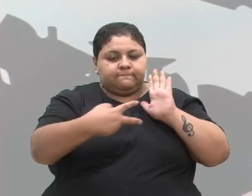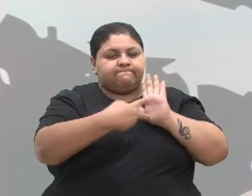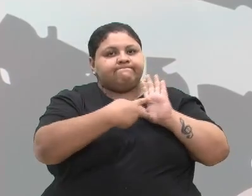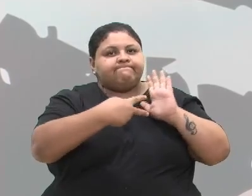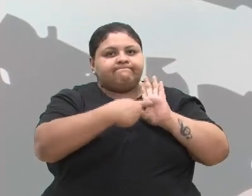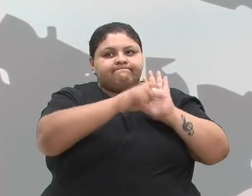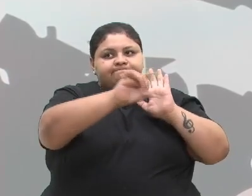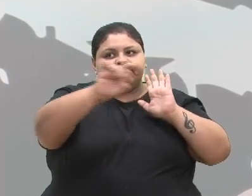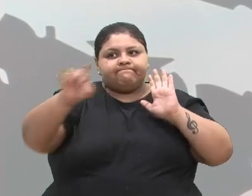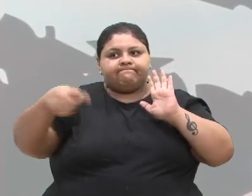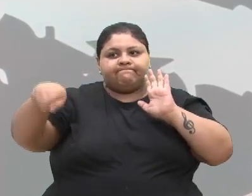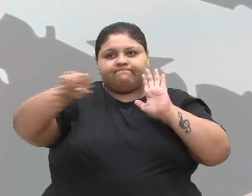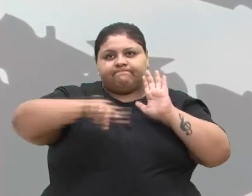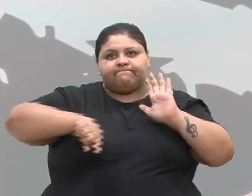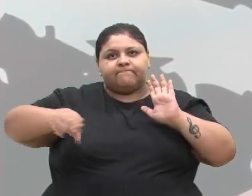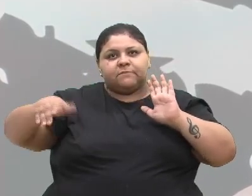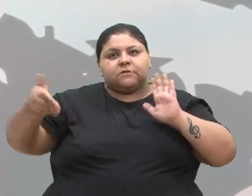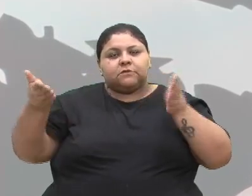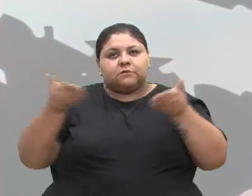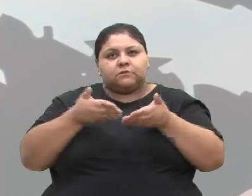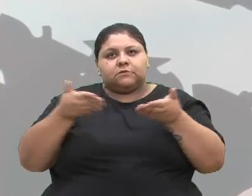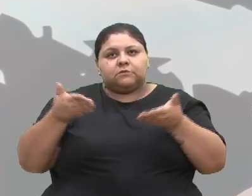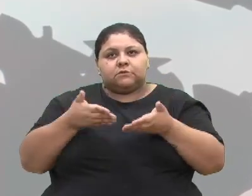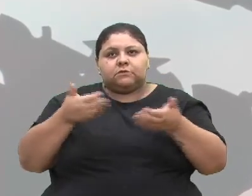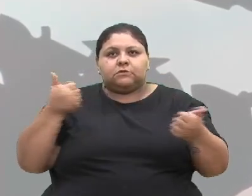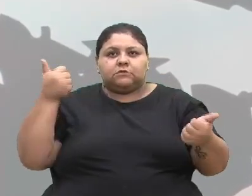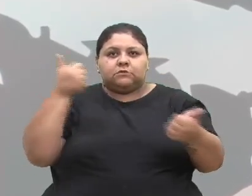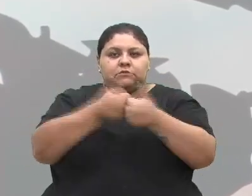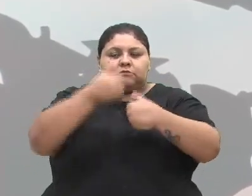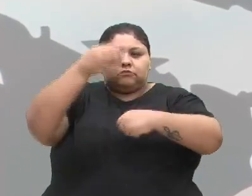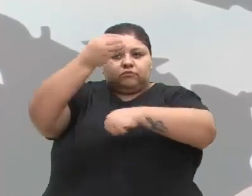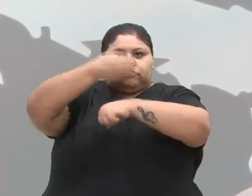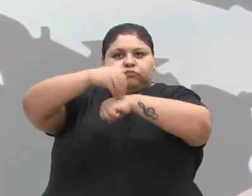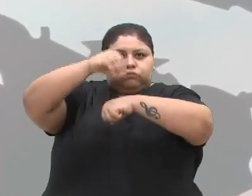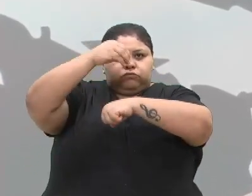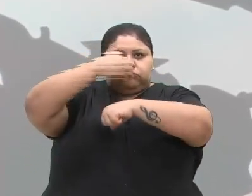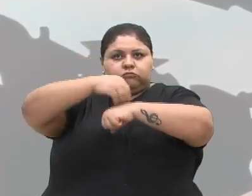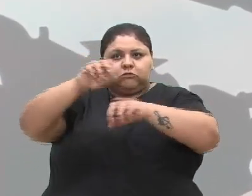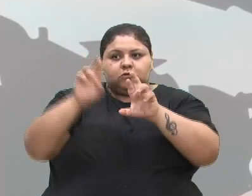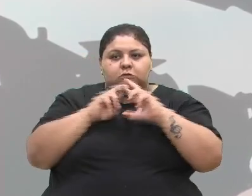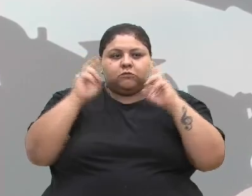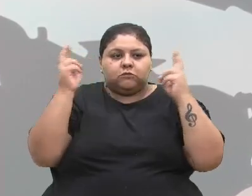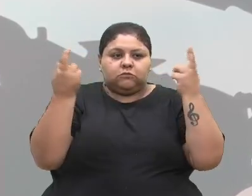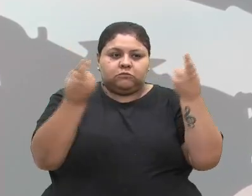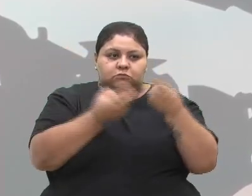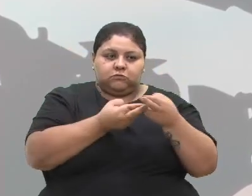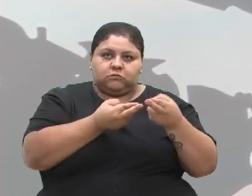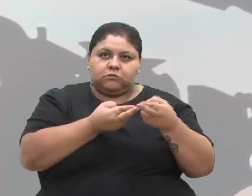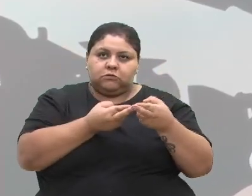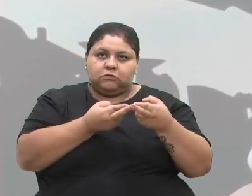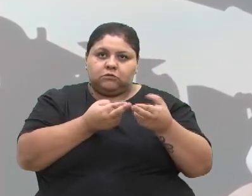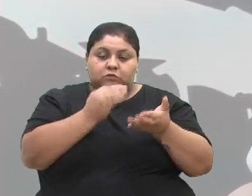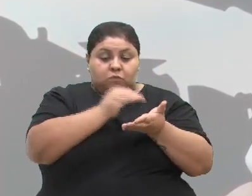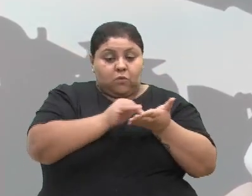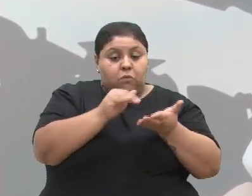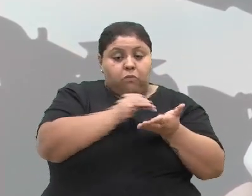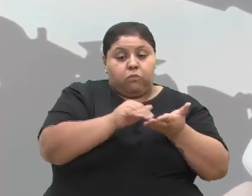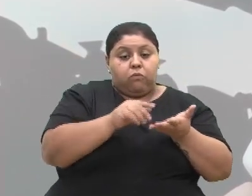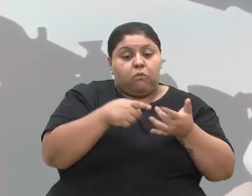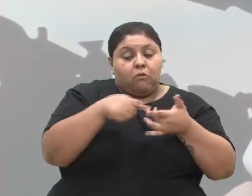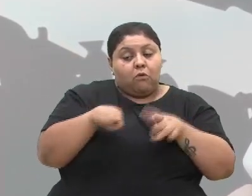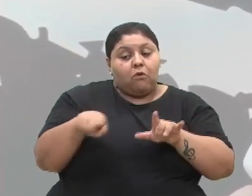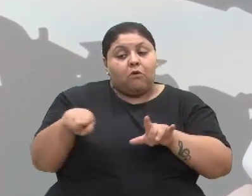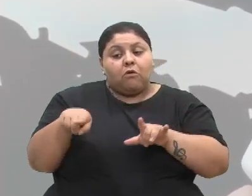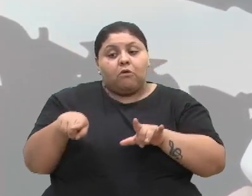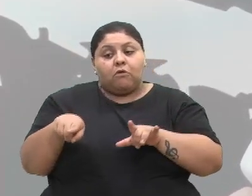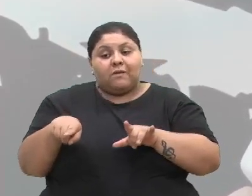isso, já que a gente já levou através de indicações, através de reuniões com os secretários, mas a gente ainda